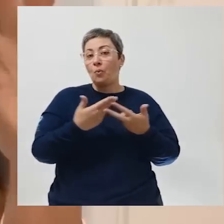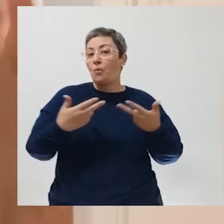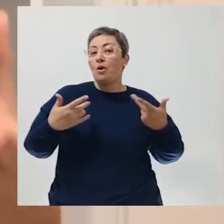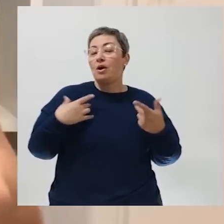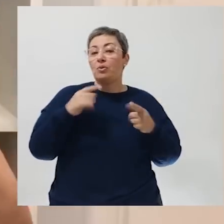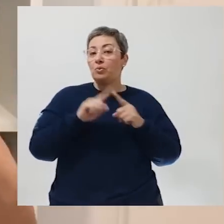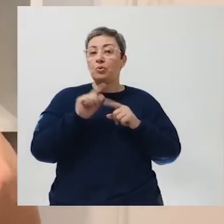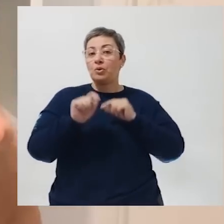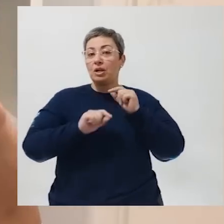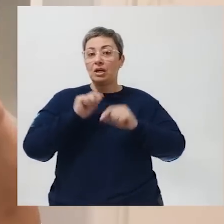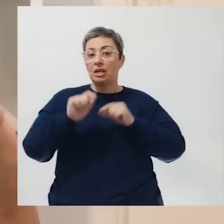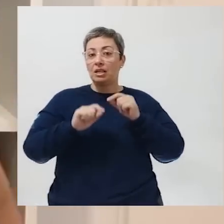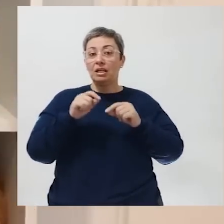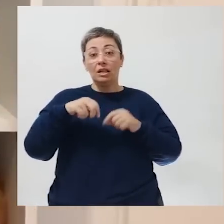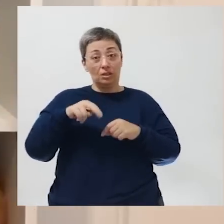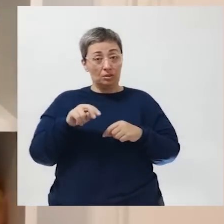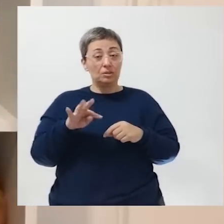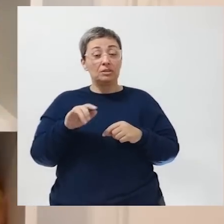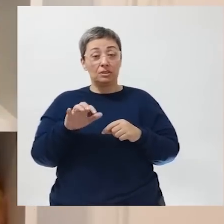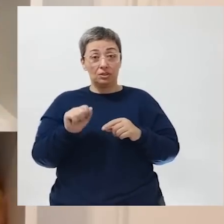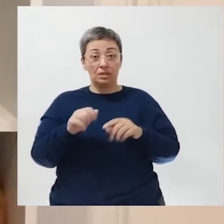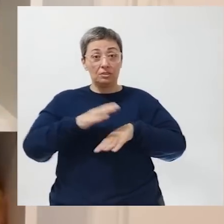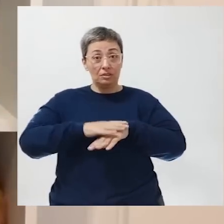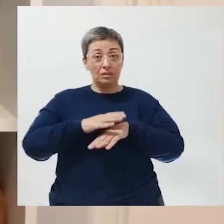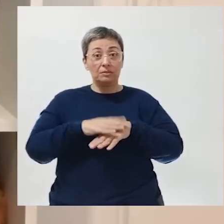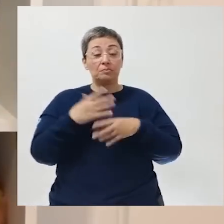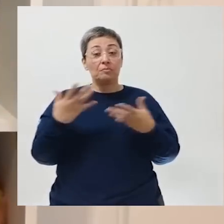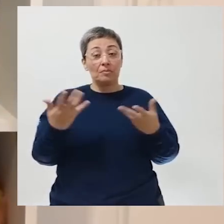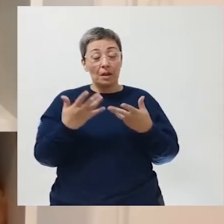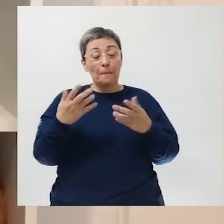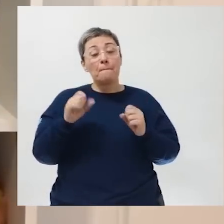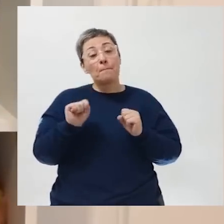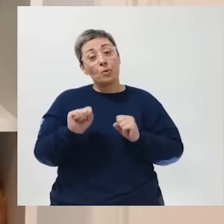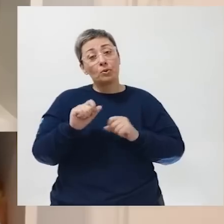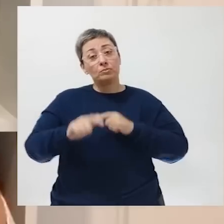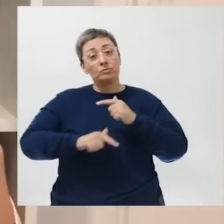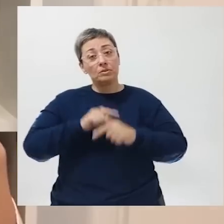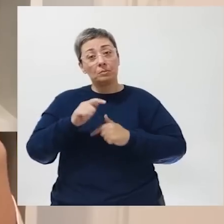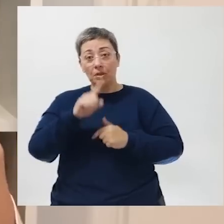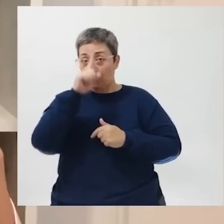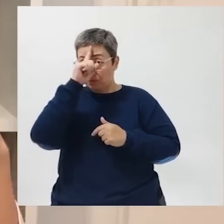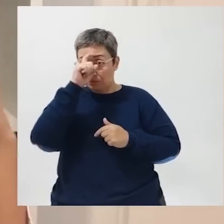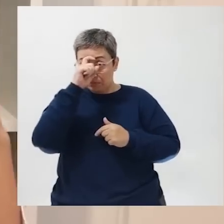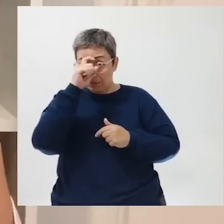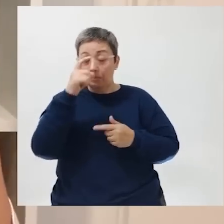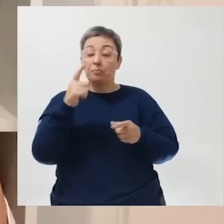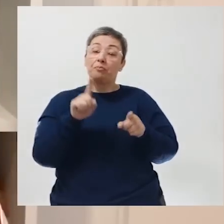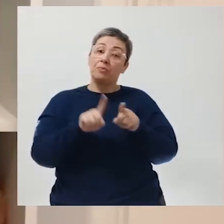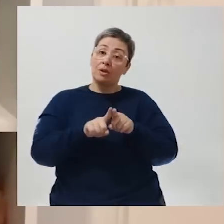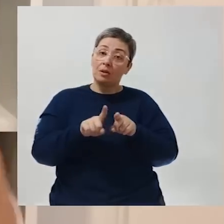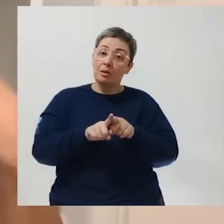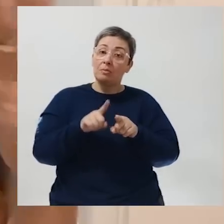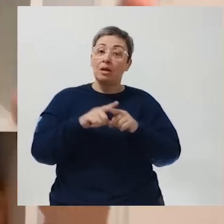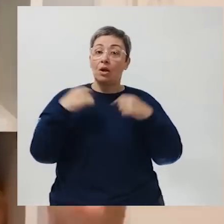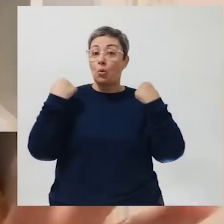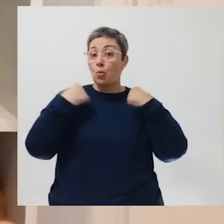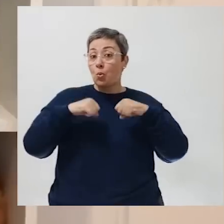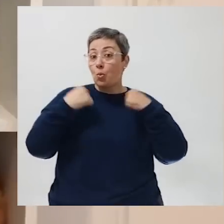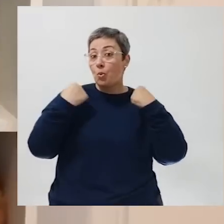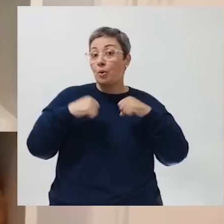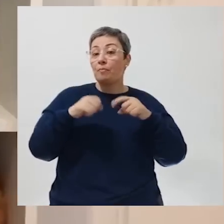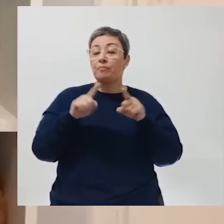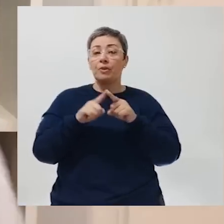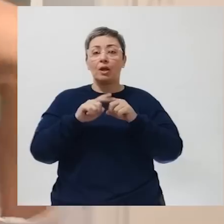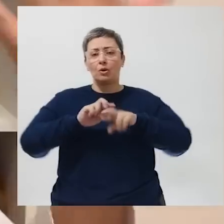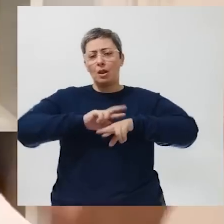o que tem naquele alimento? É uma nutricionista que faz também. Nutricionista pode trabalhar em hospital, pode trabalhar em academias,